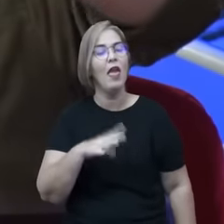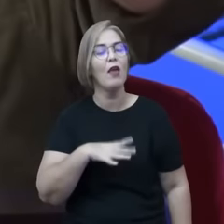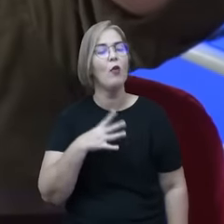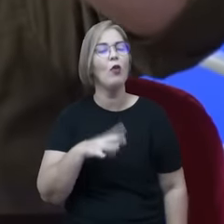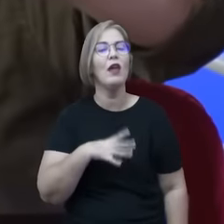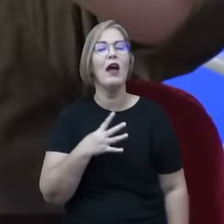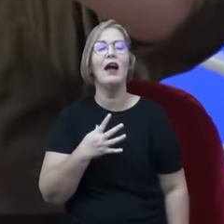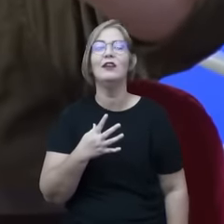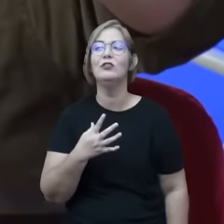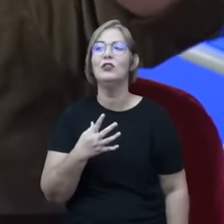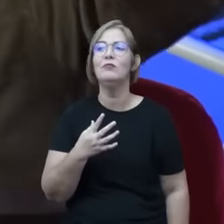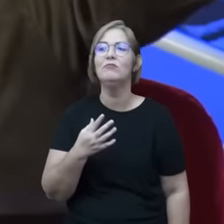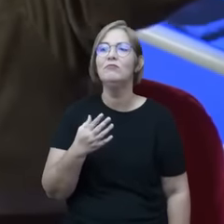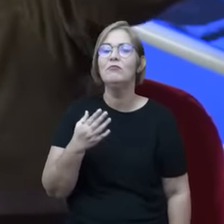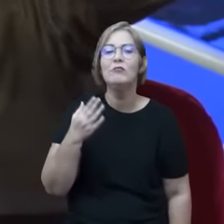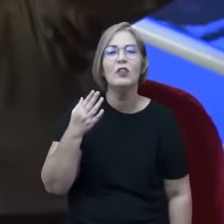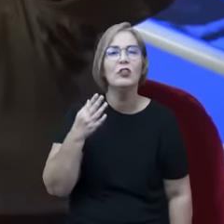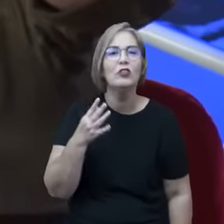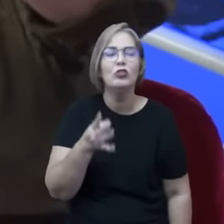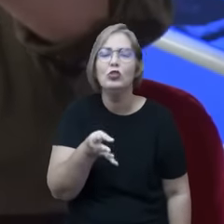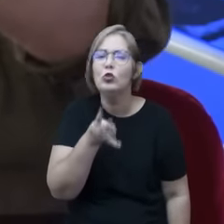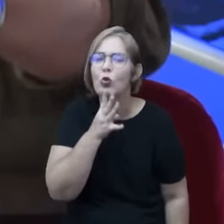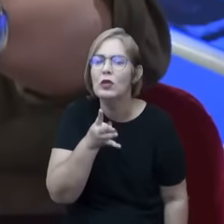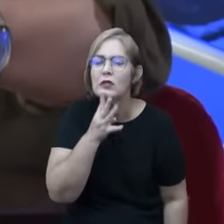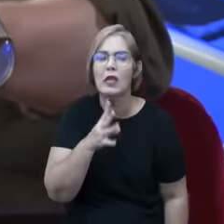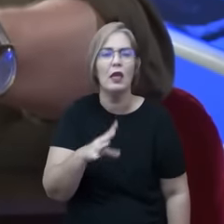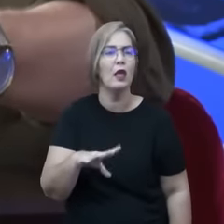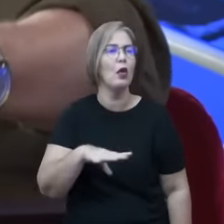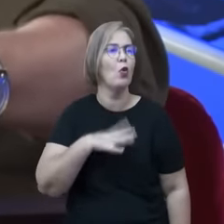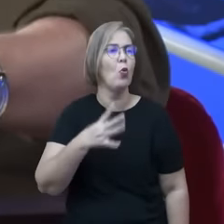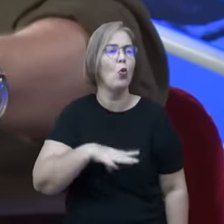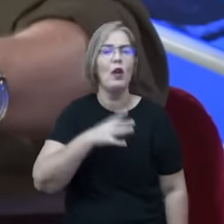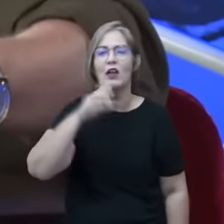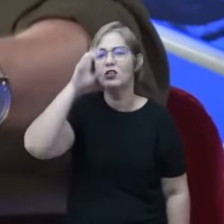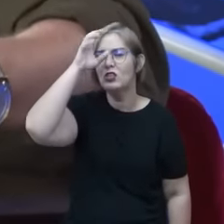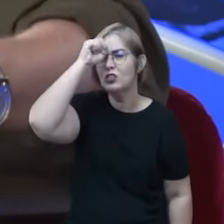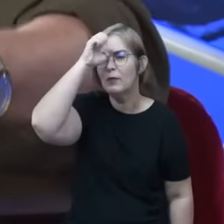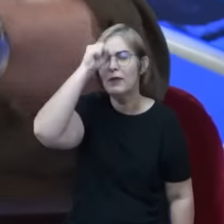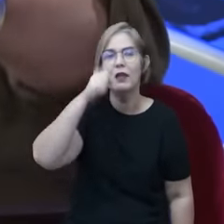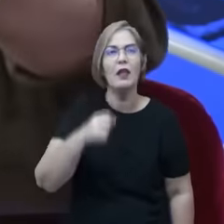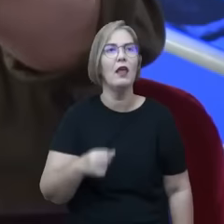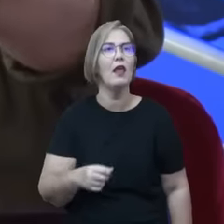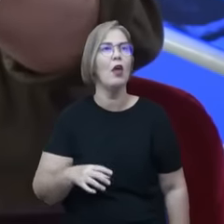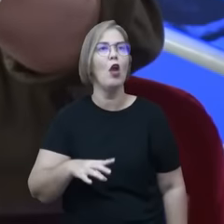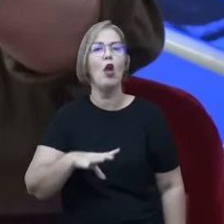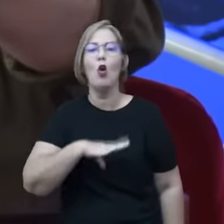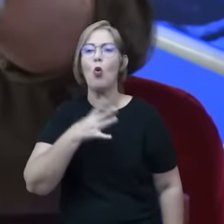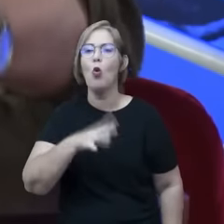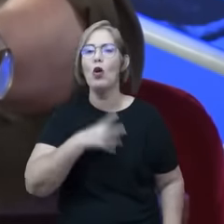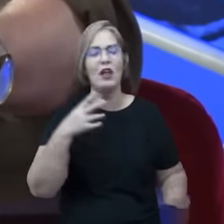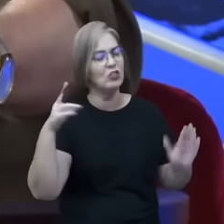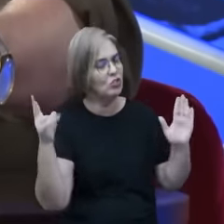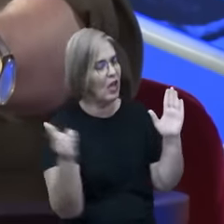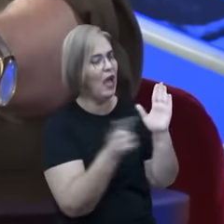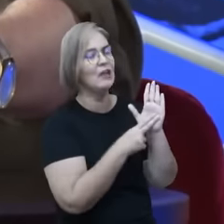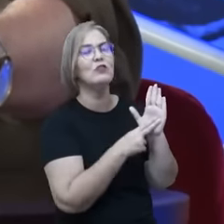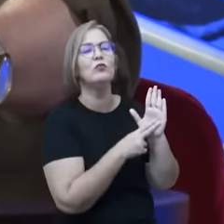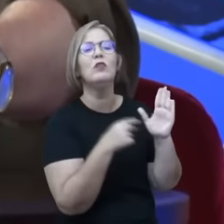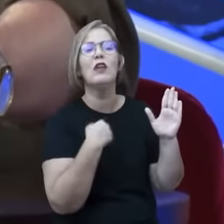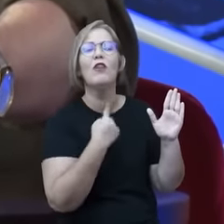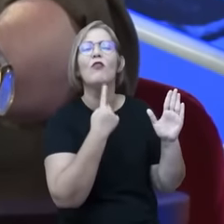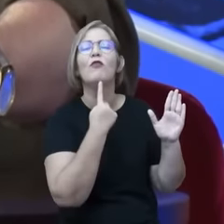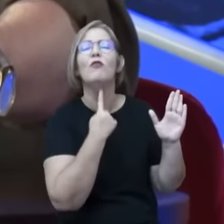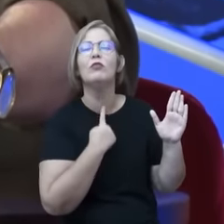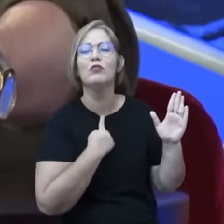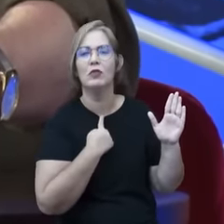no sentido, por exemplo, platônico? é a assumir aquilo que se coloca diante de mim